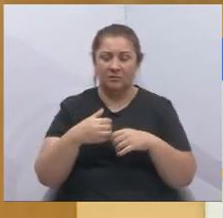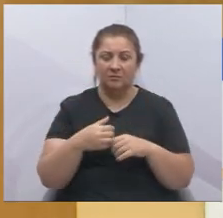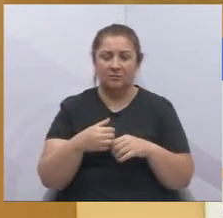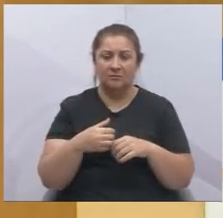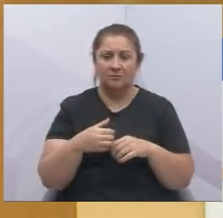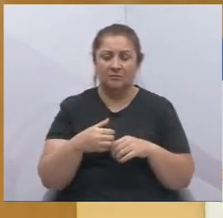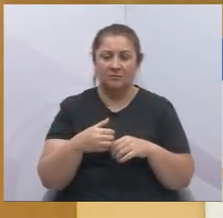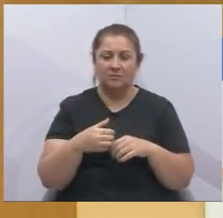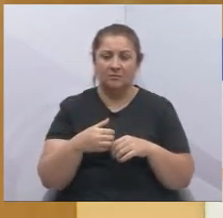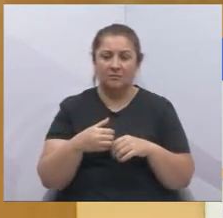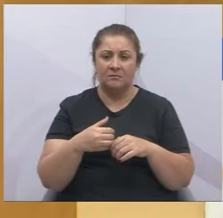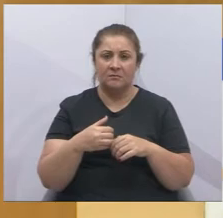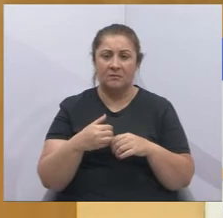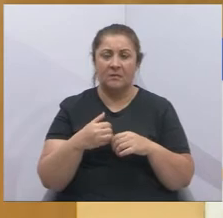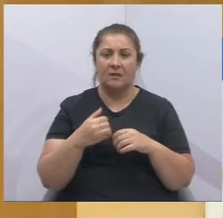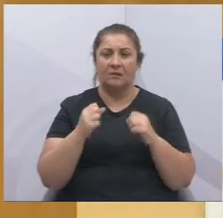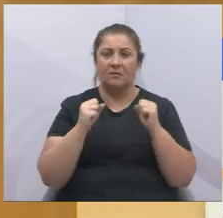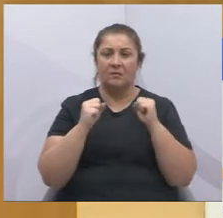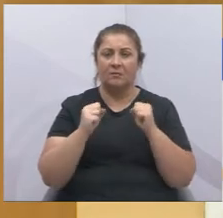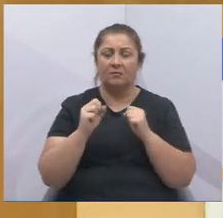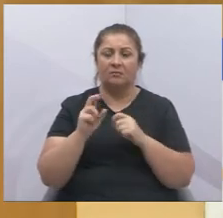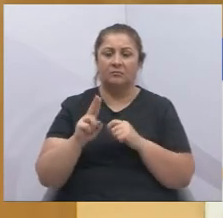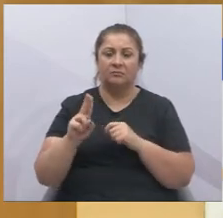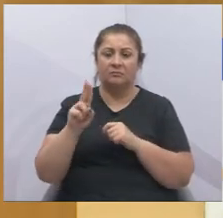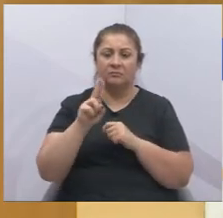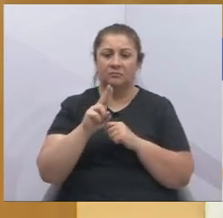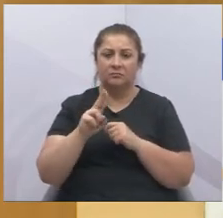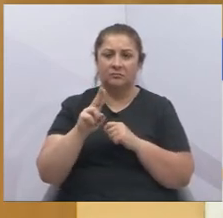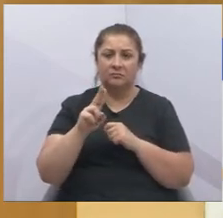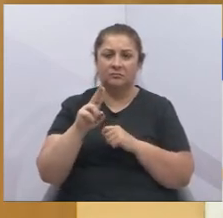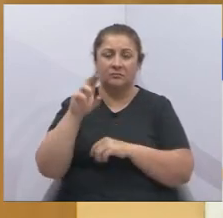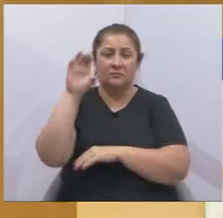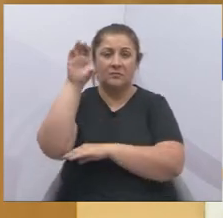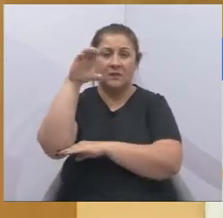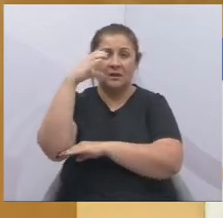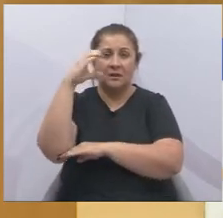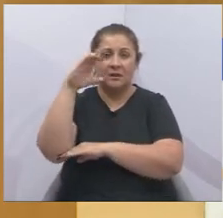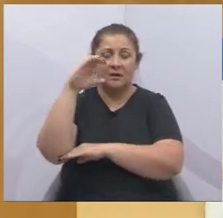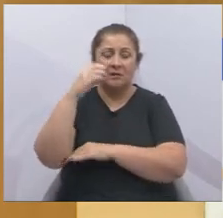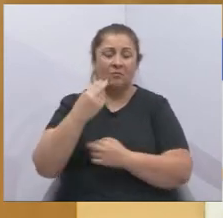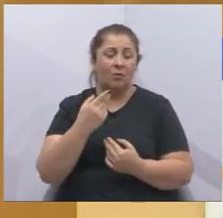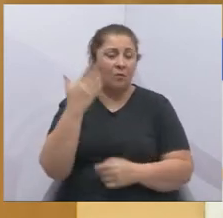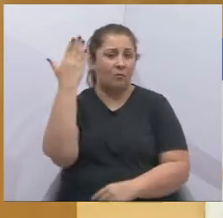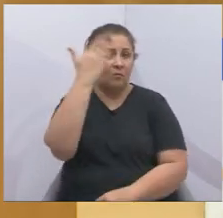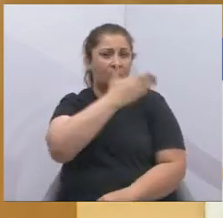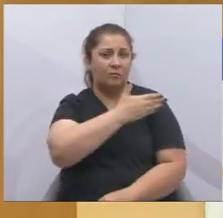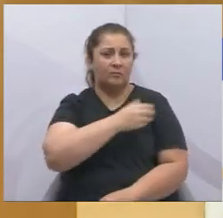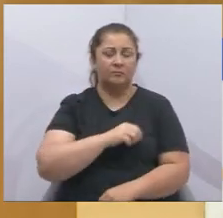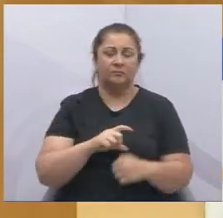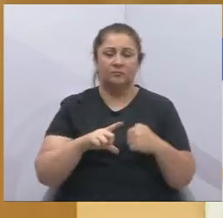artigo 4º dessa lei poderá ser utilizada como meio de prova. Artigo 7º.